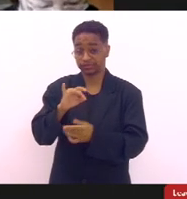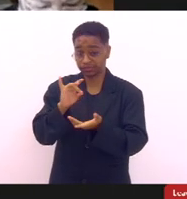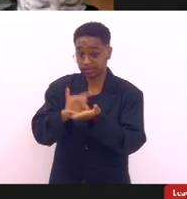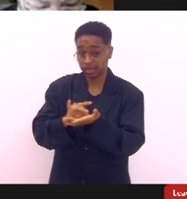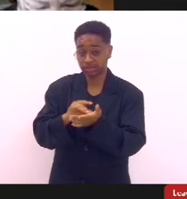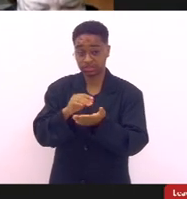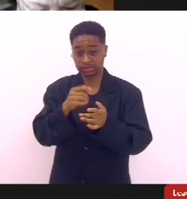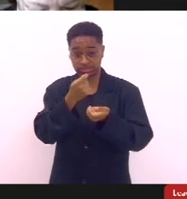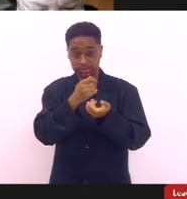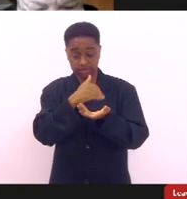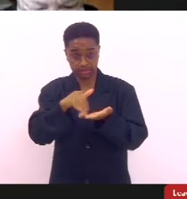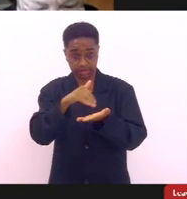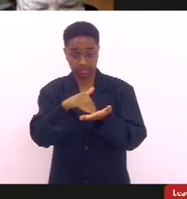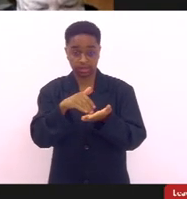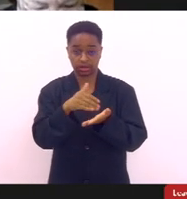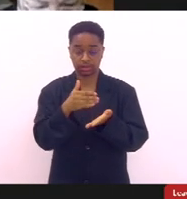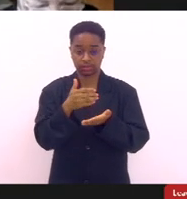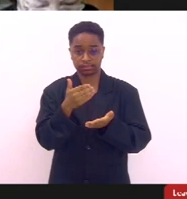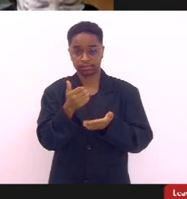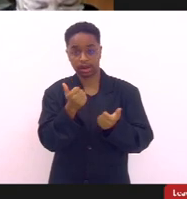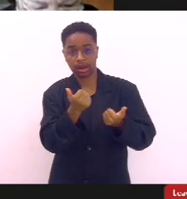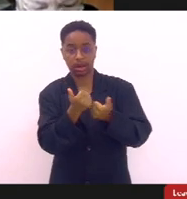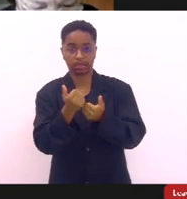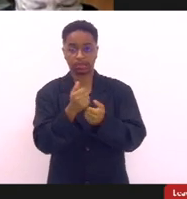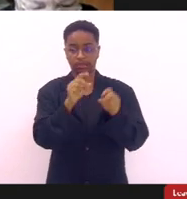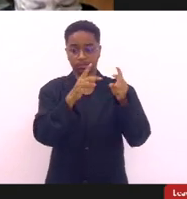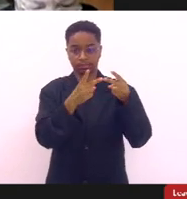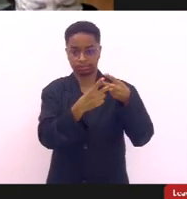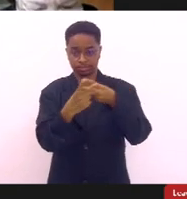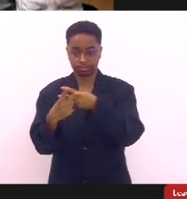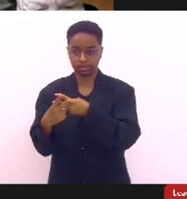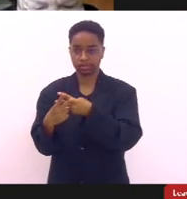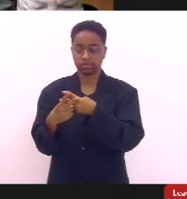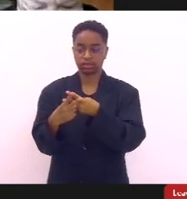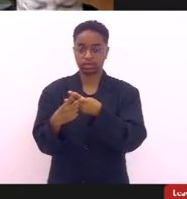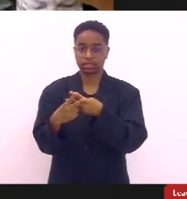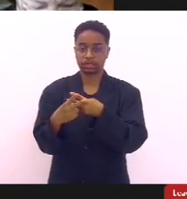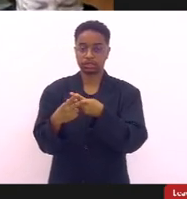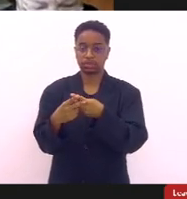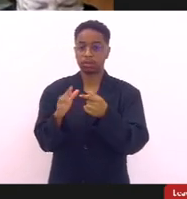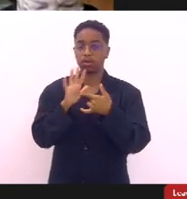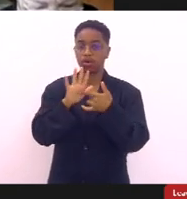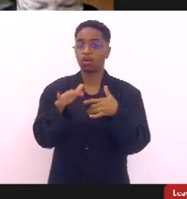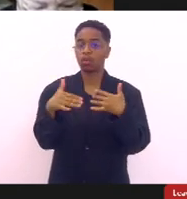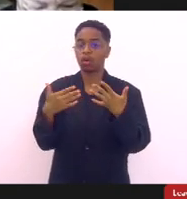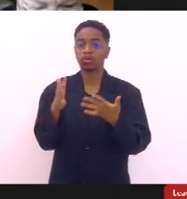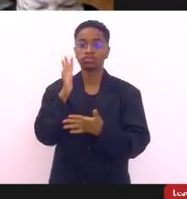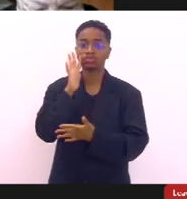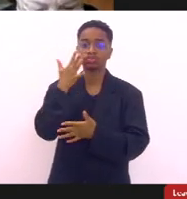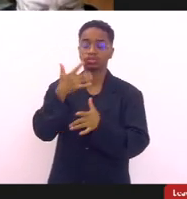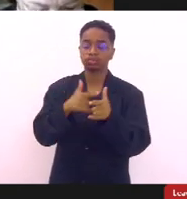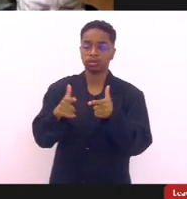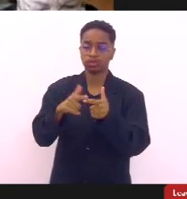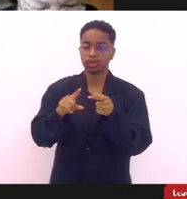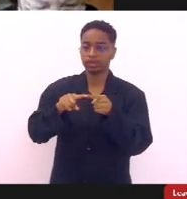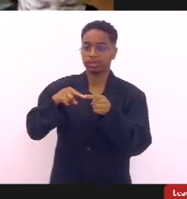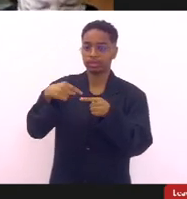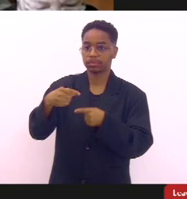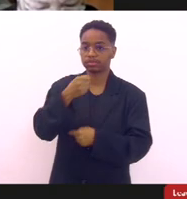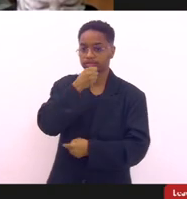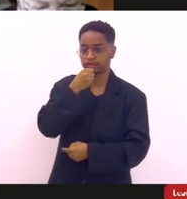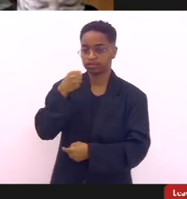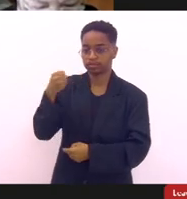da Secretaria de Assistência Penitenciária para a solução desse problema, né? E depois, em seguida, ouvir o